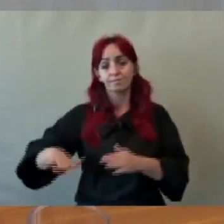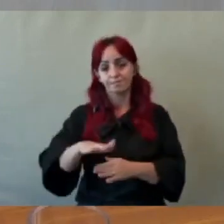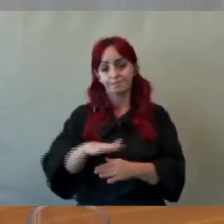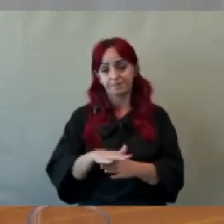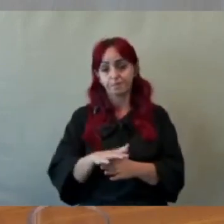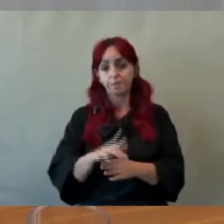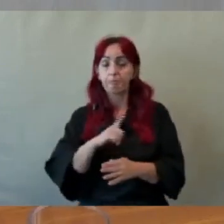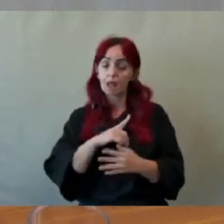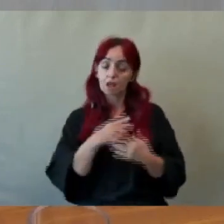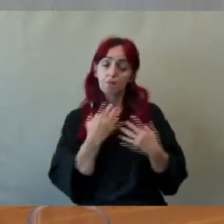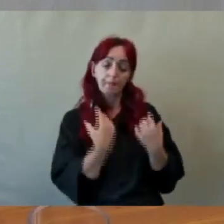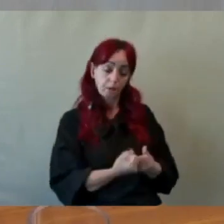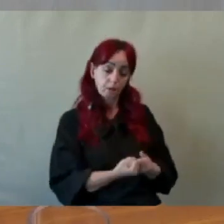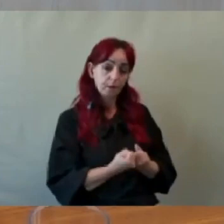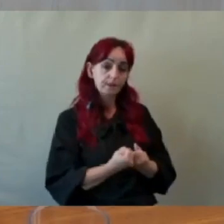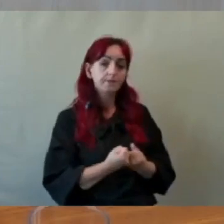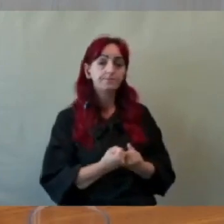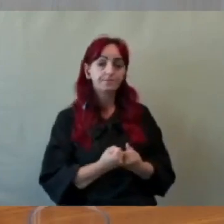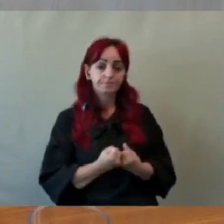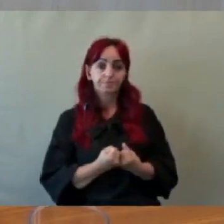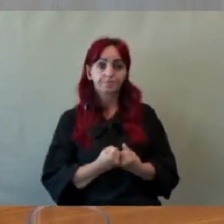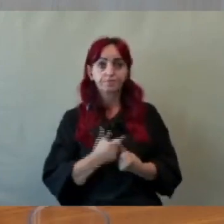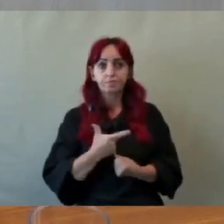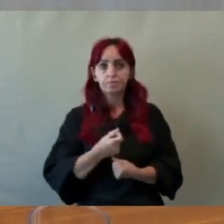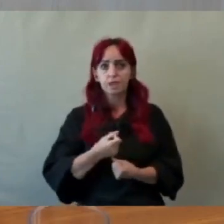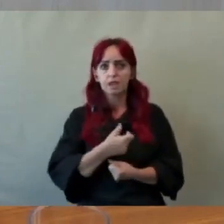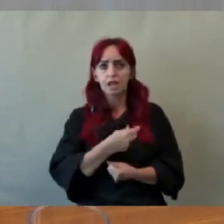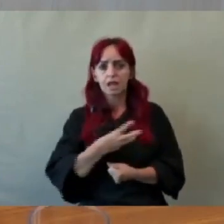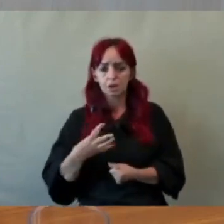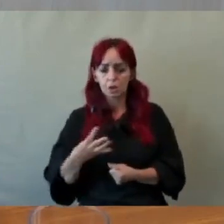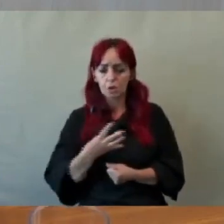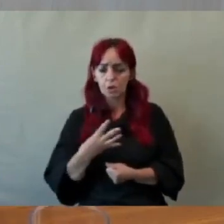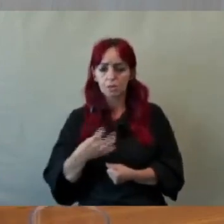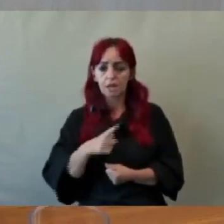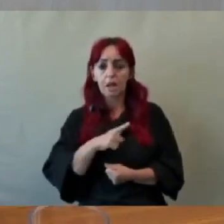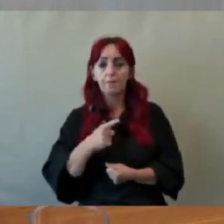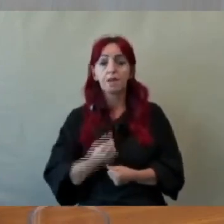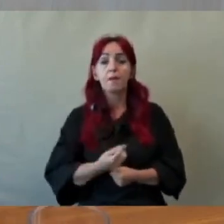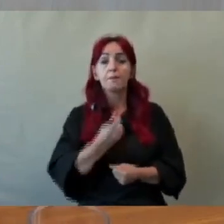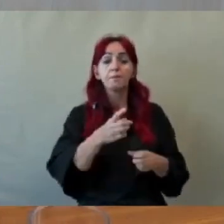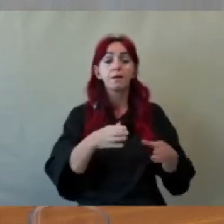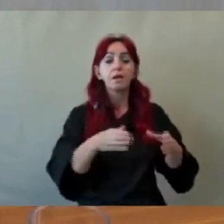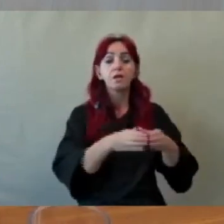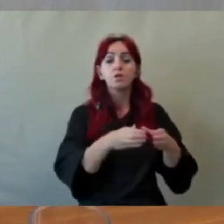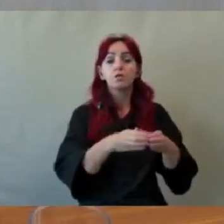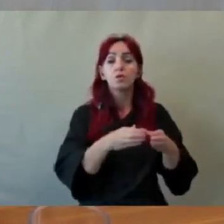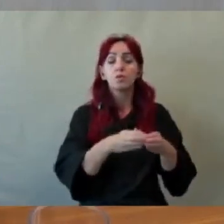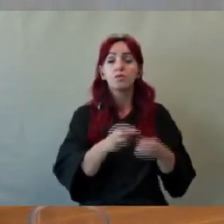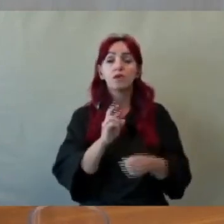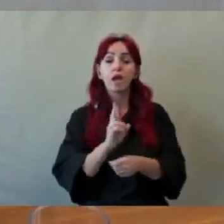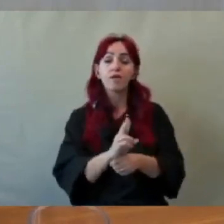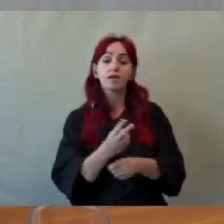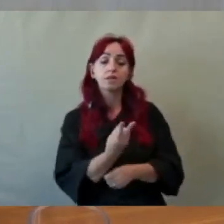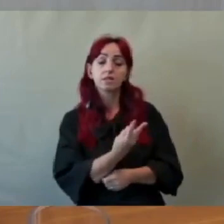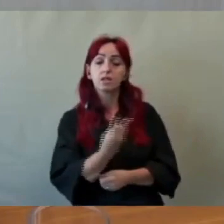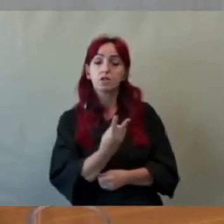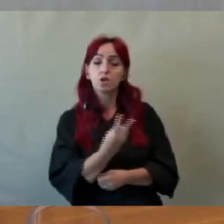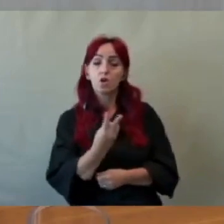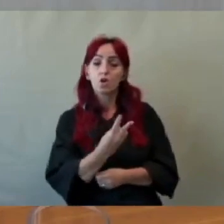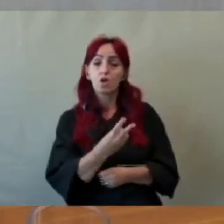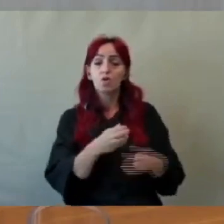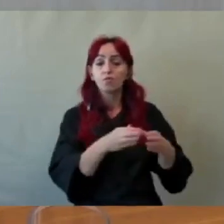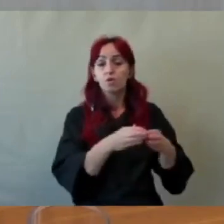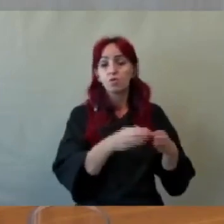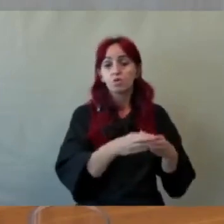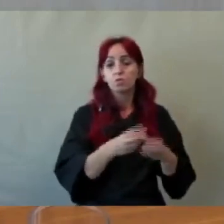rede em 2014 e a minha primeira turma foi exatamente ser referência 2, né, de uma turma de 2 anos e um